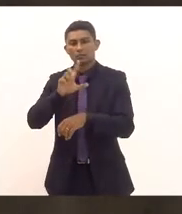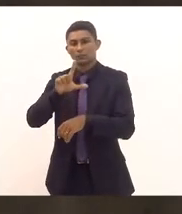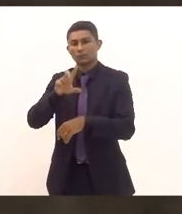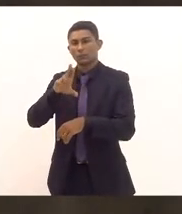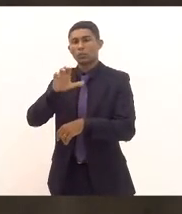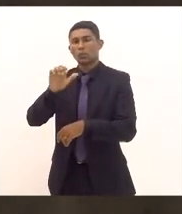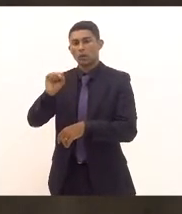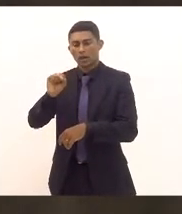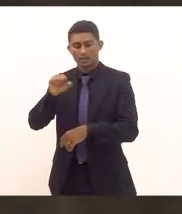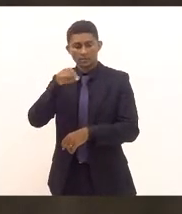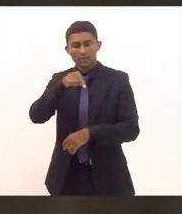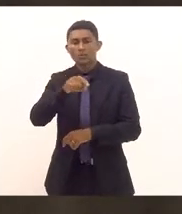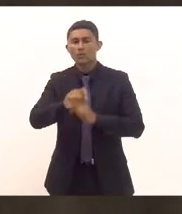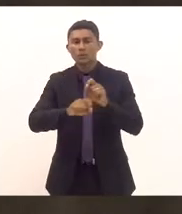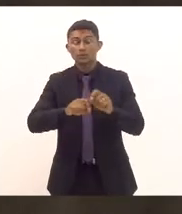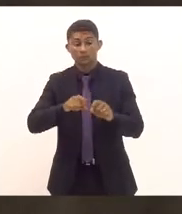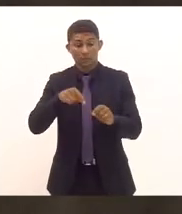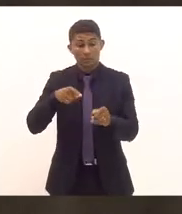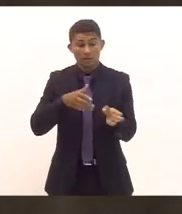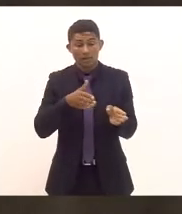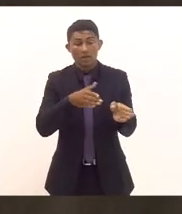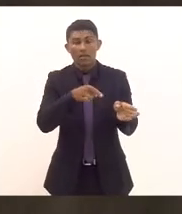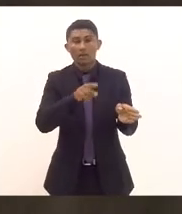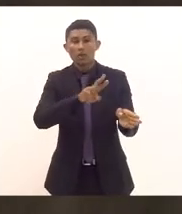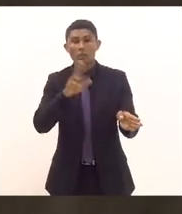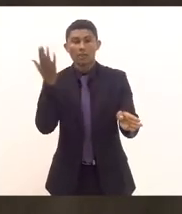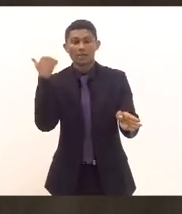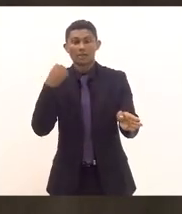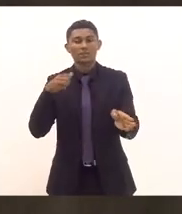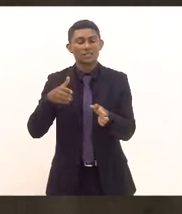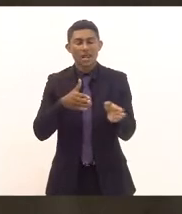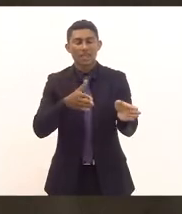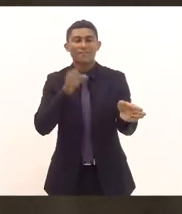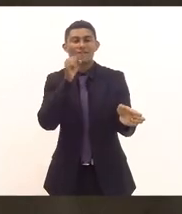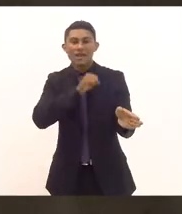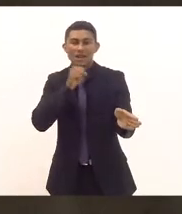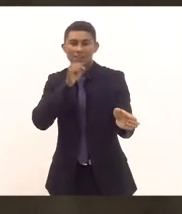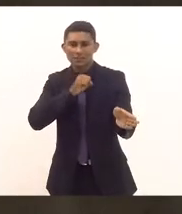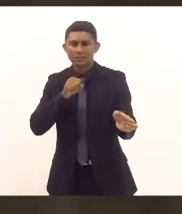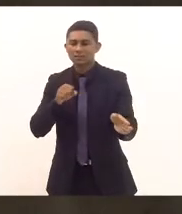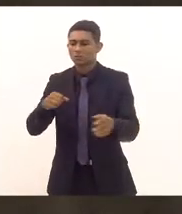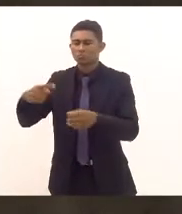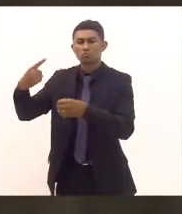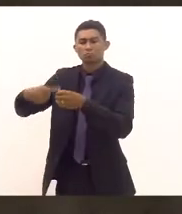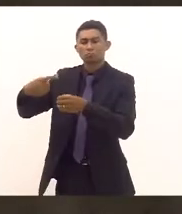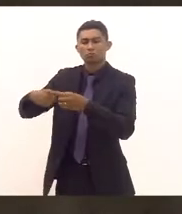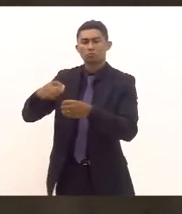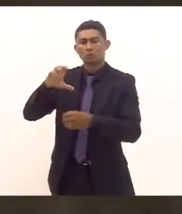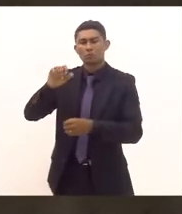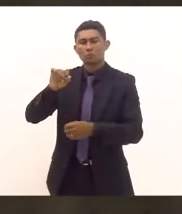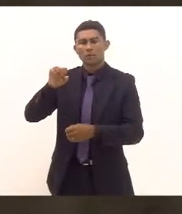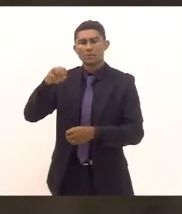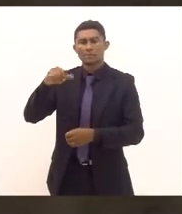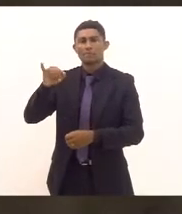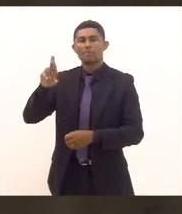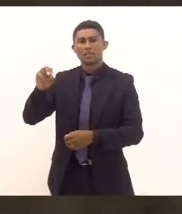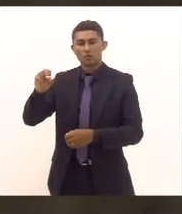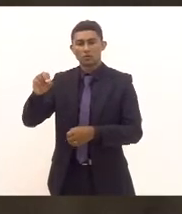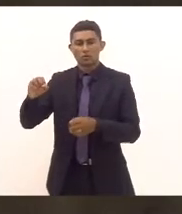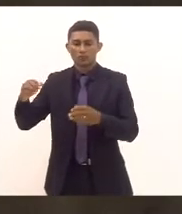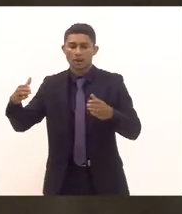Viana o trecho da Antiga Estrada Velha Rio Dourado que liga o Município de Casimiro de Abreu